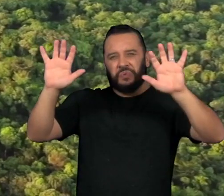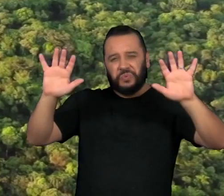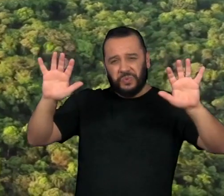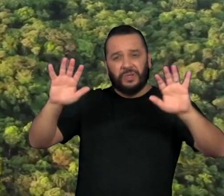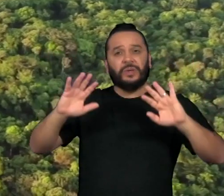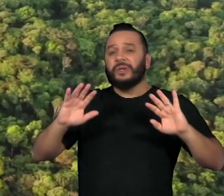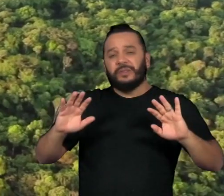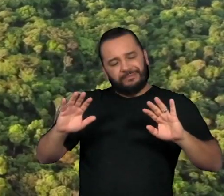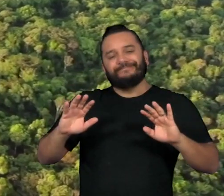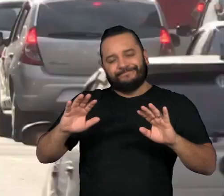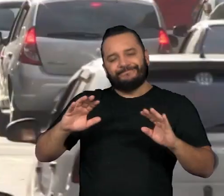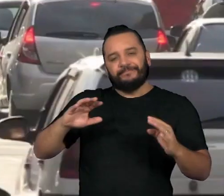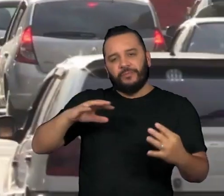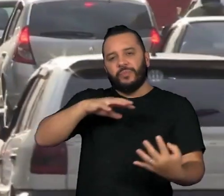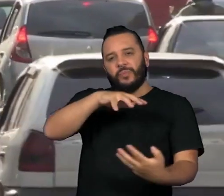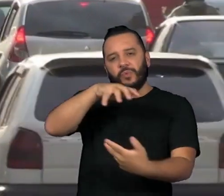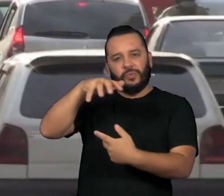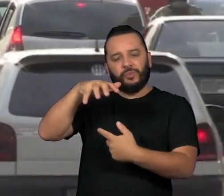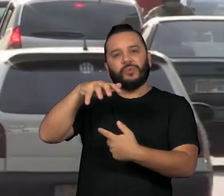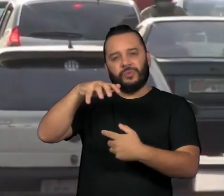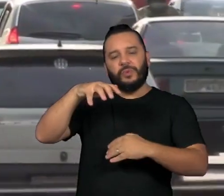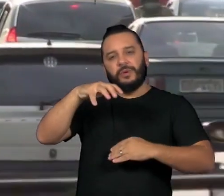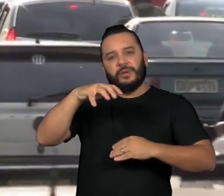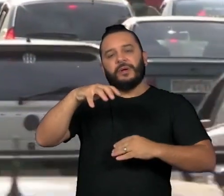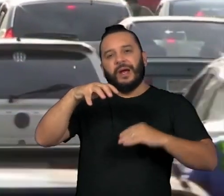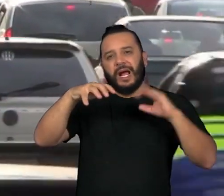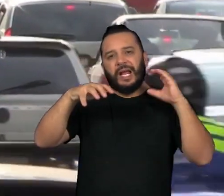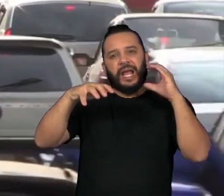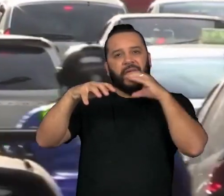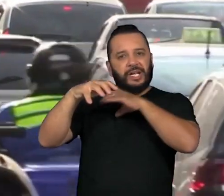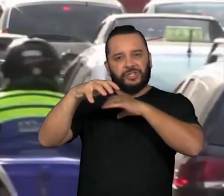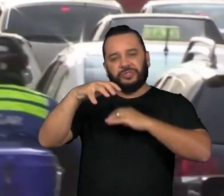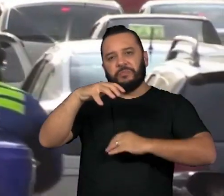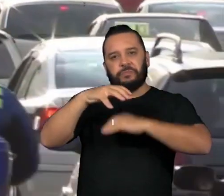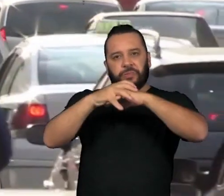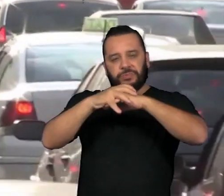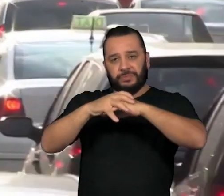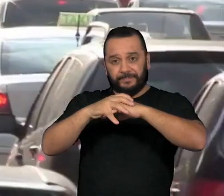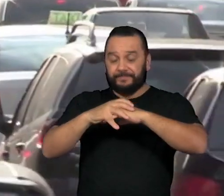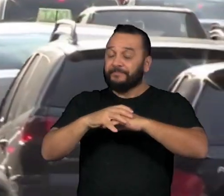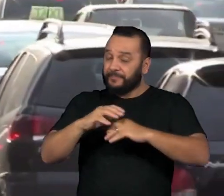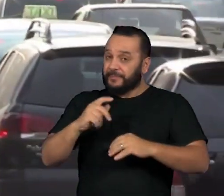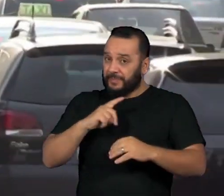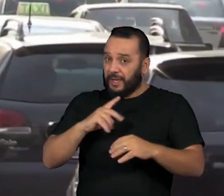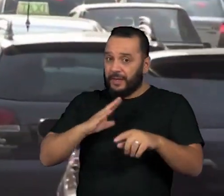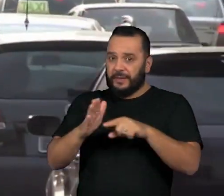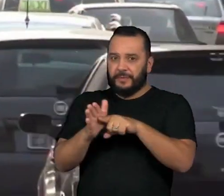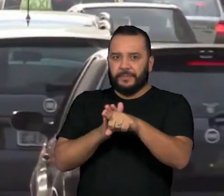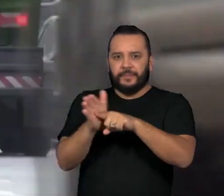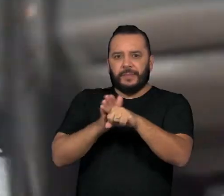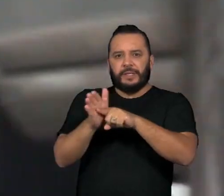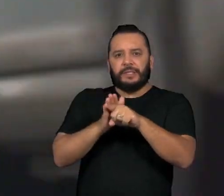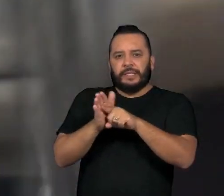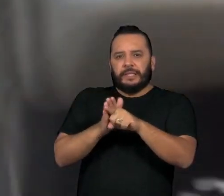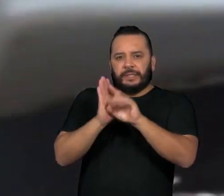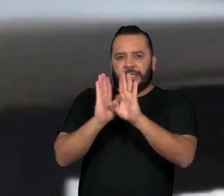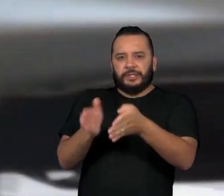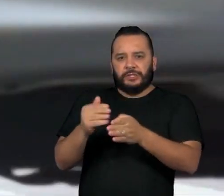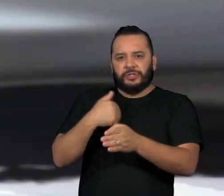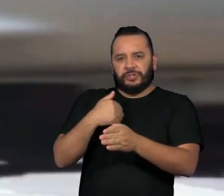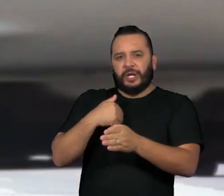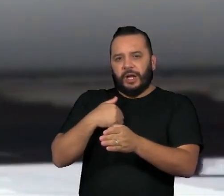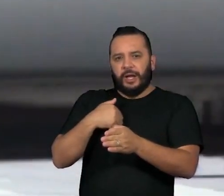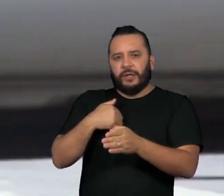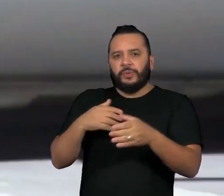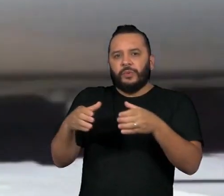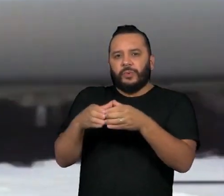aquecimento global. Os dados são do SEG, o Sistema de Emissões de Gases do Efeito Estufa da rede de